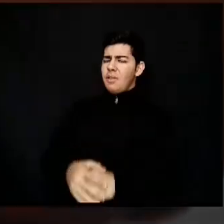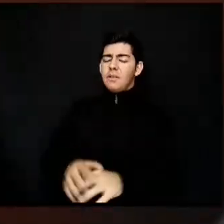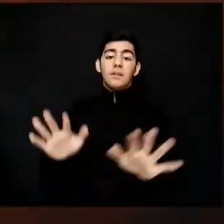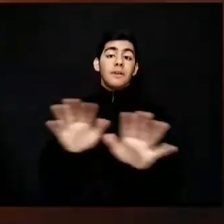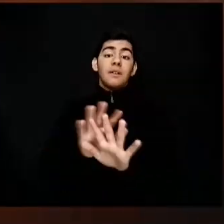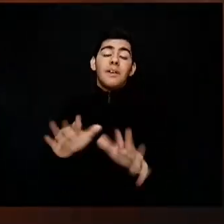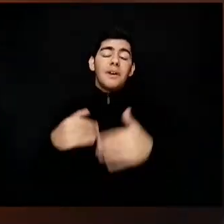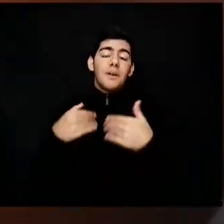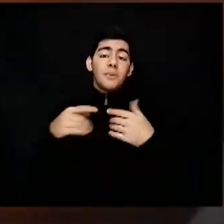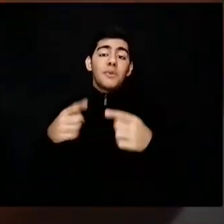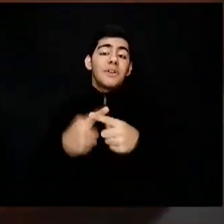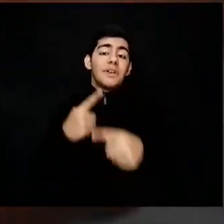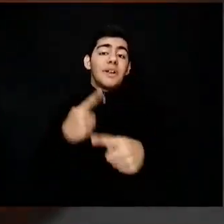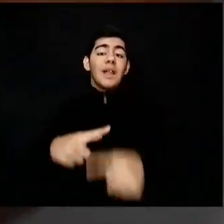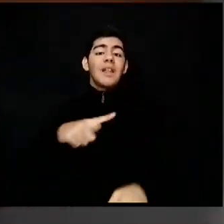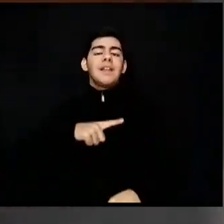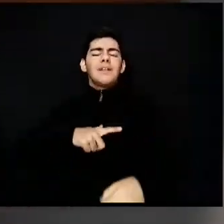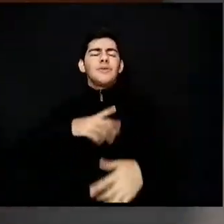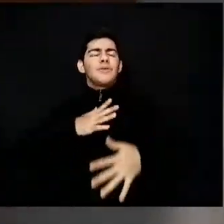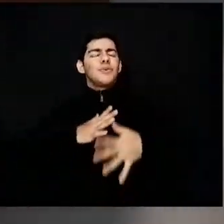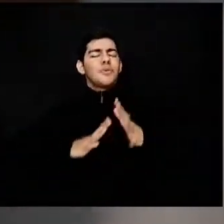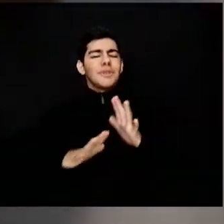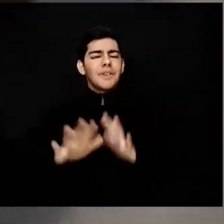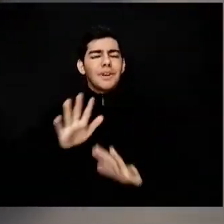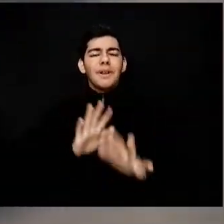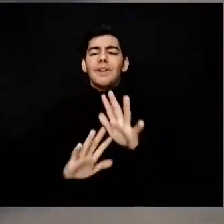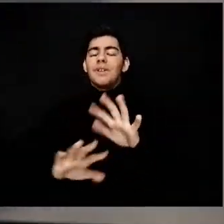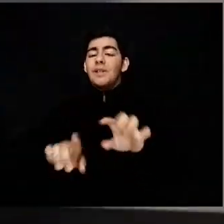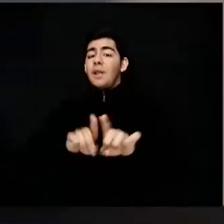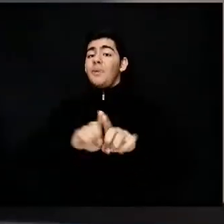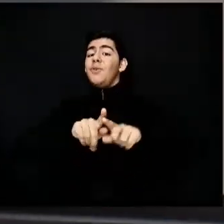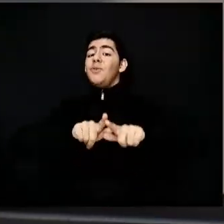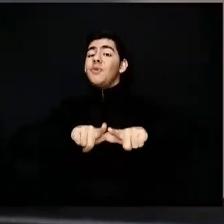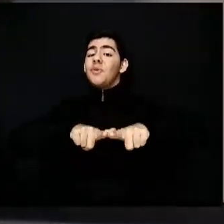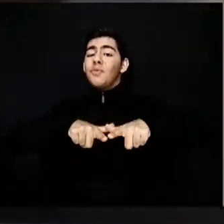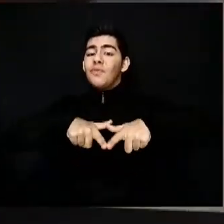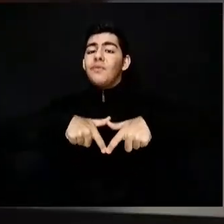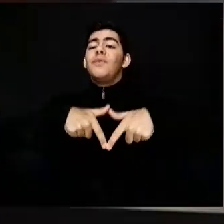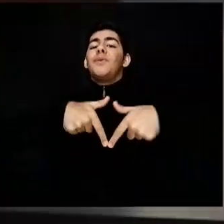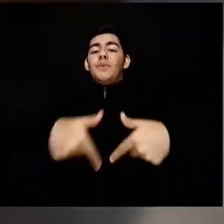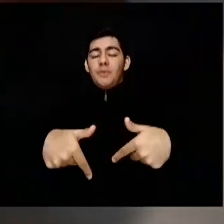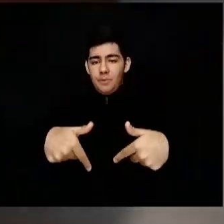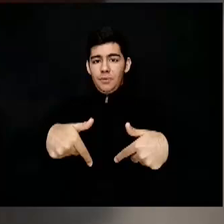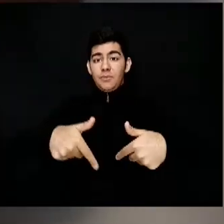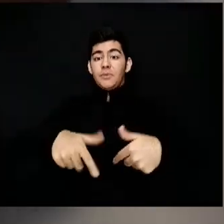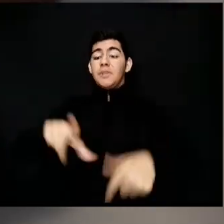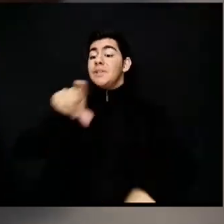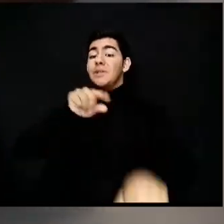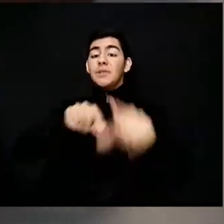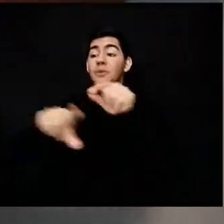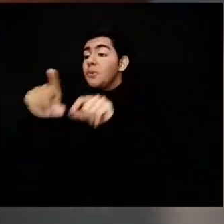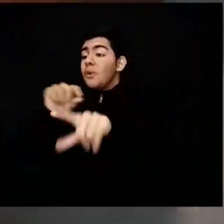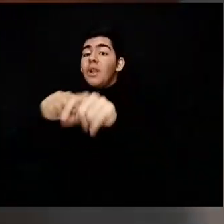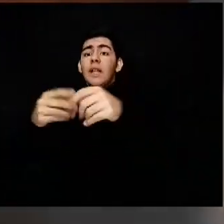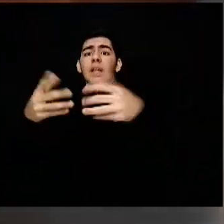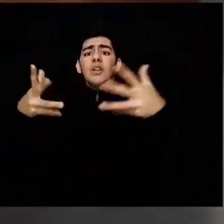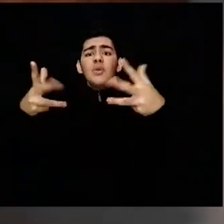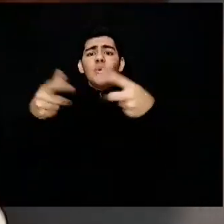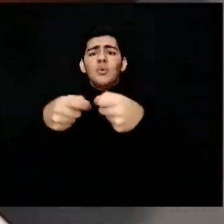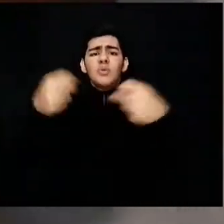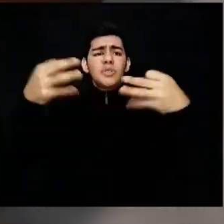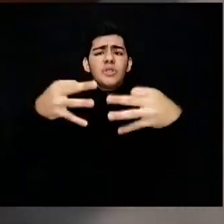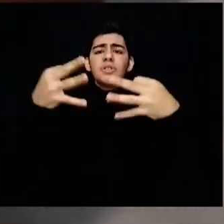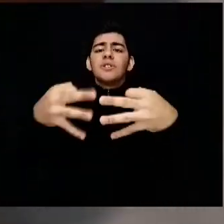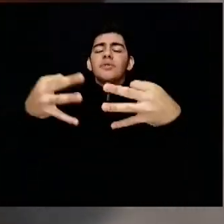tem todo um cuidado de você escolher qual que é a bolinha que vai pôr, qual que é o búzio, o tamanho,